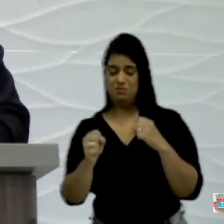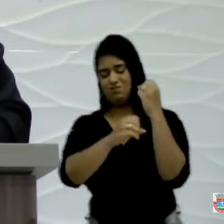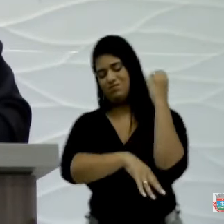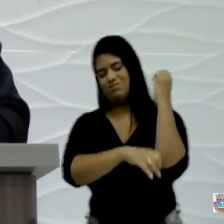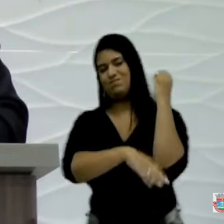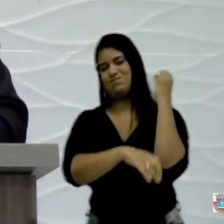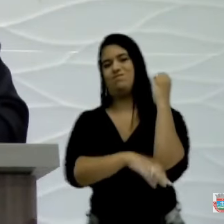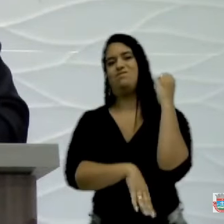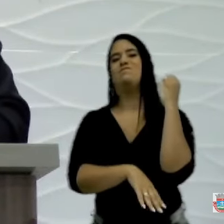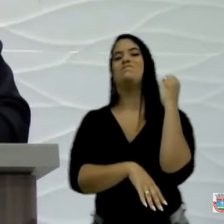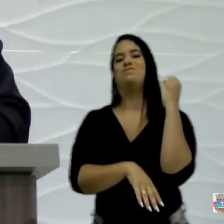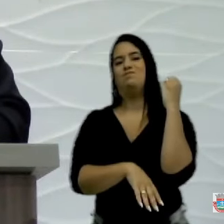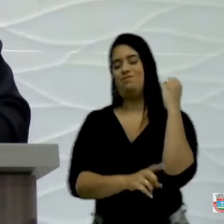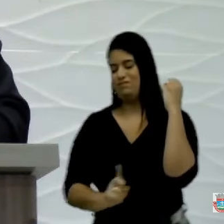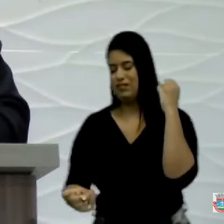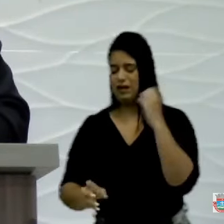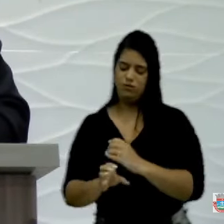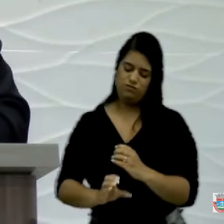cheia.